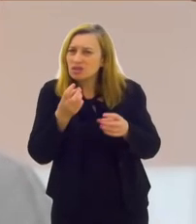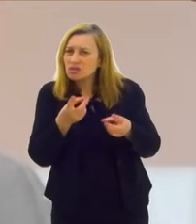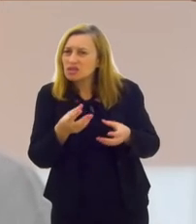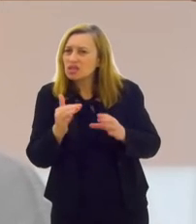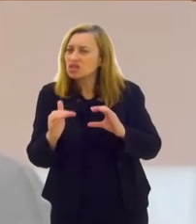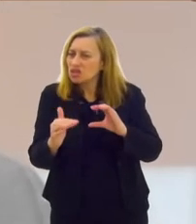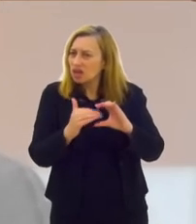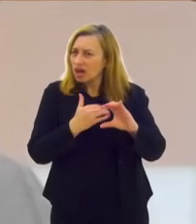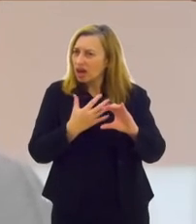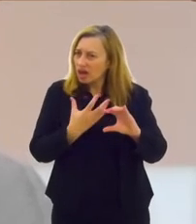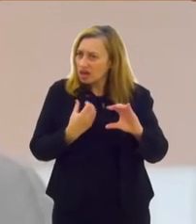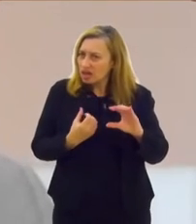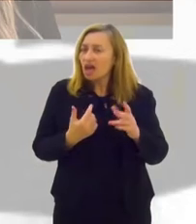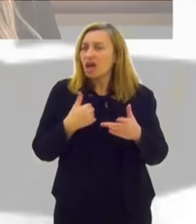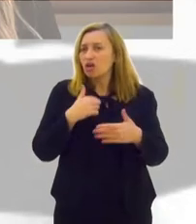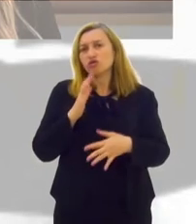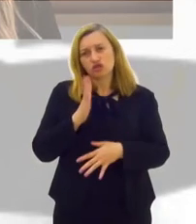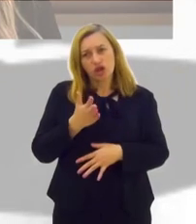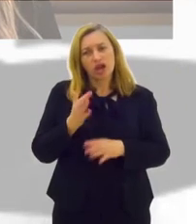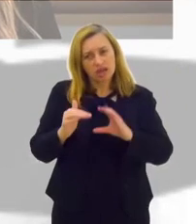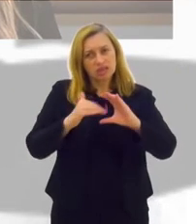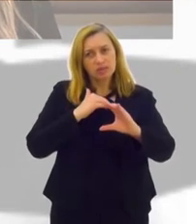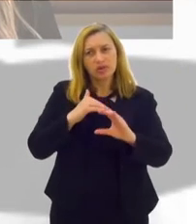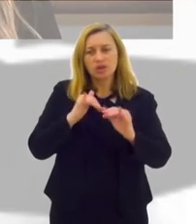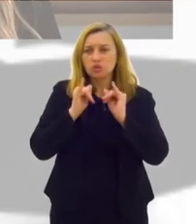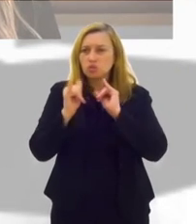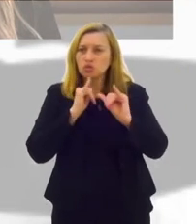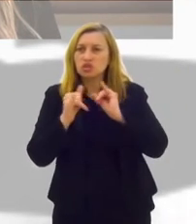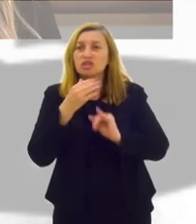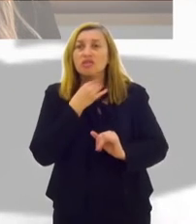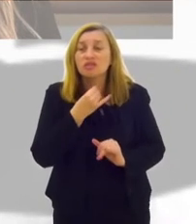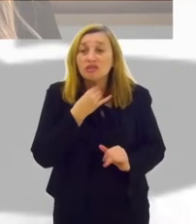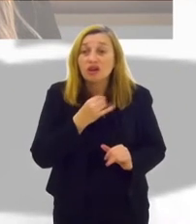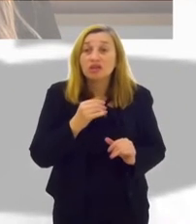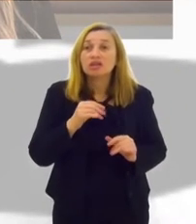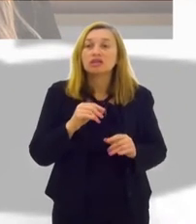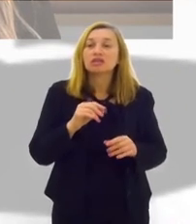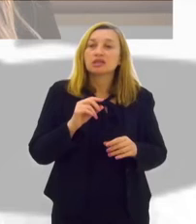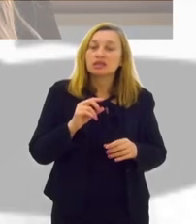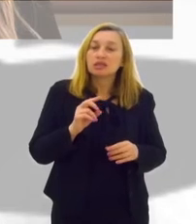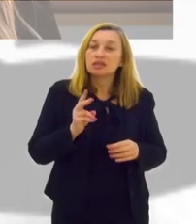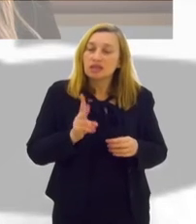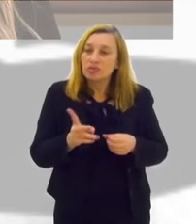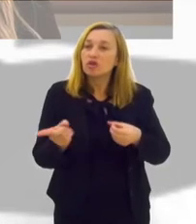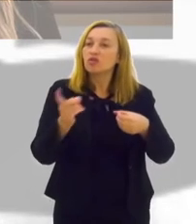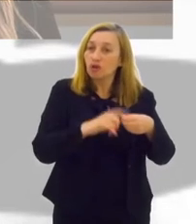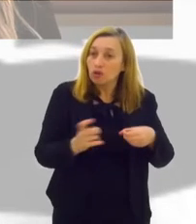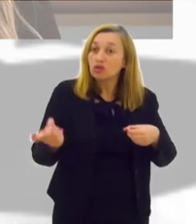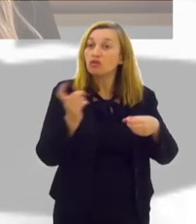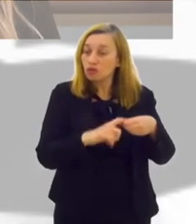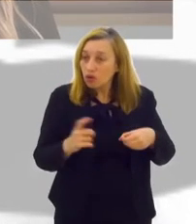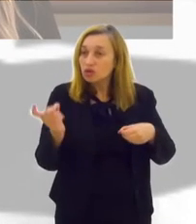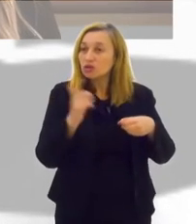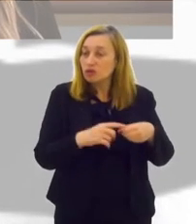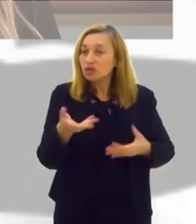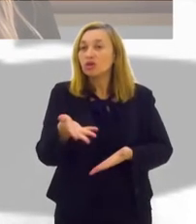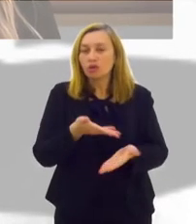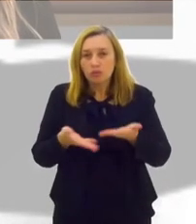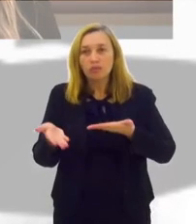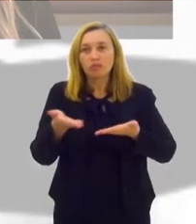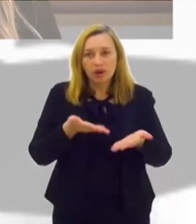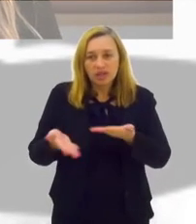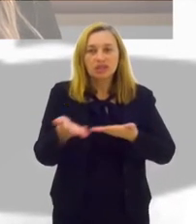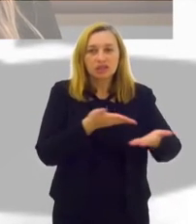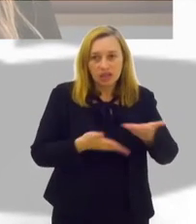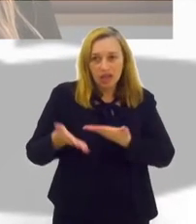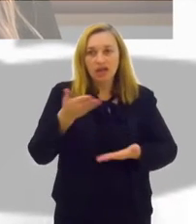você também já recebeu, mas eu já recebi muitas vezes notícias falsas que de tempos em tempos elas voltam, as pessoas voltam a